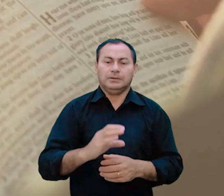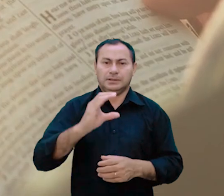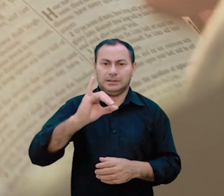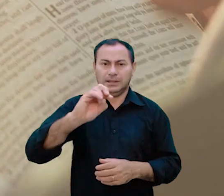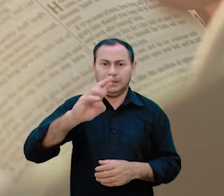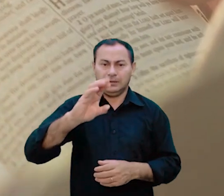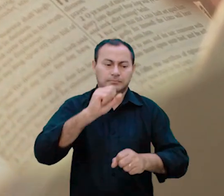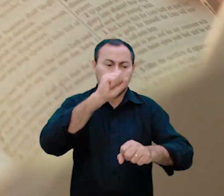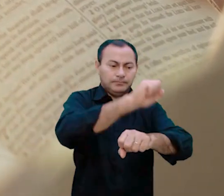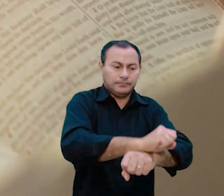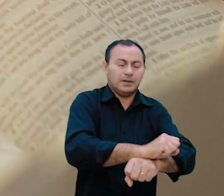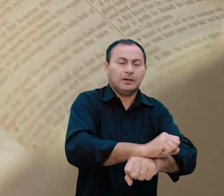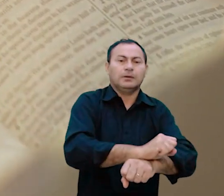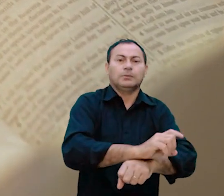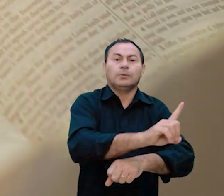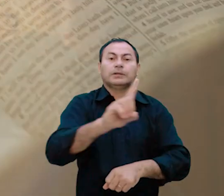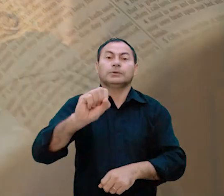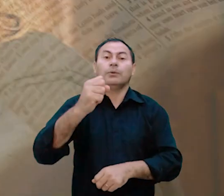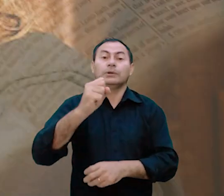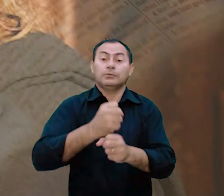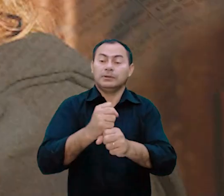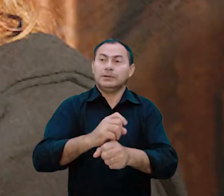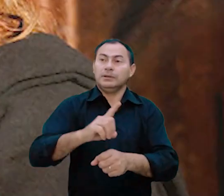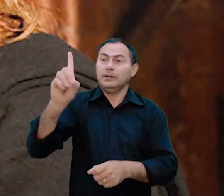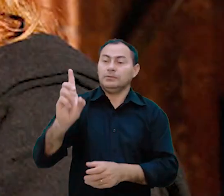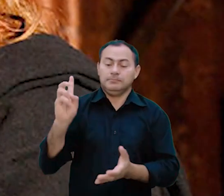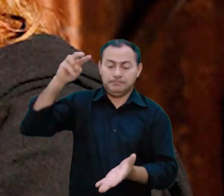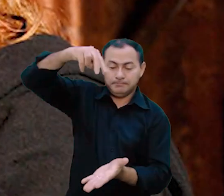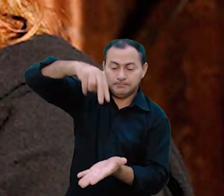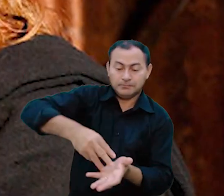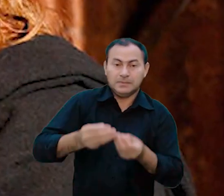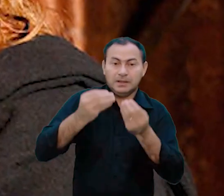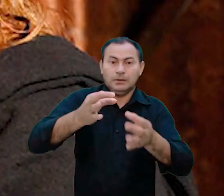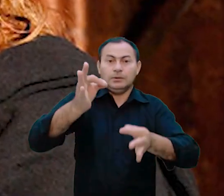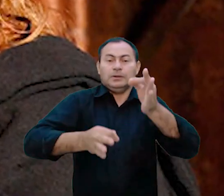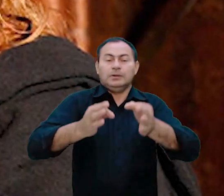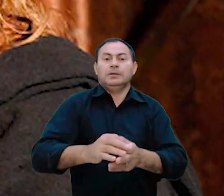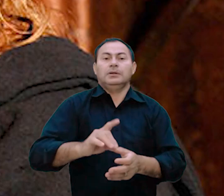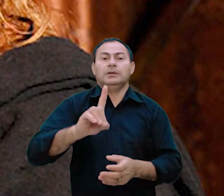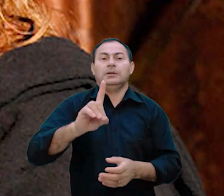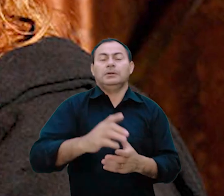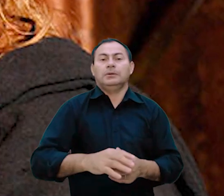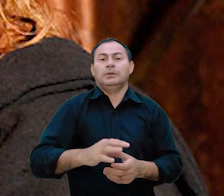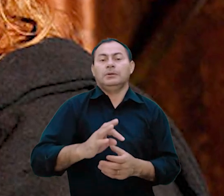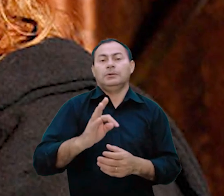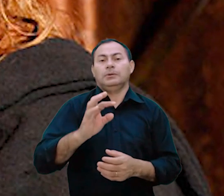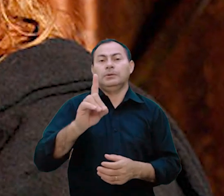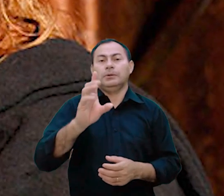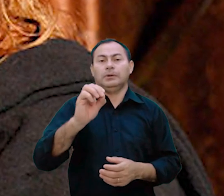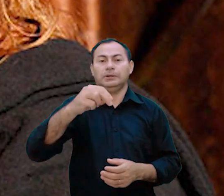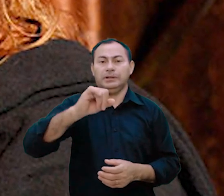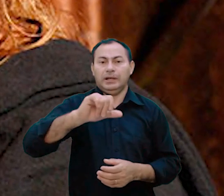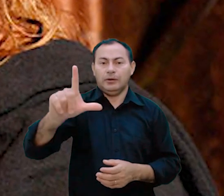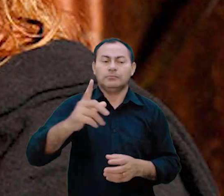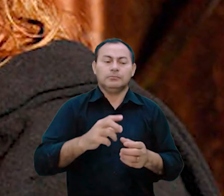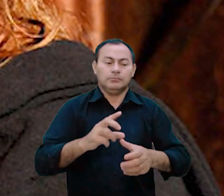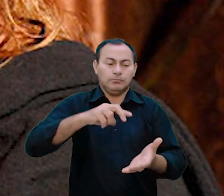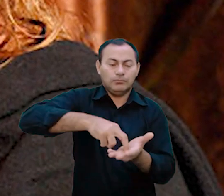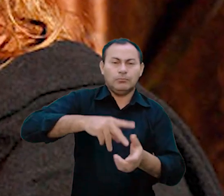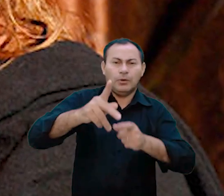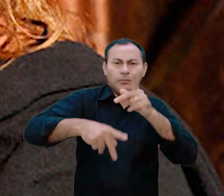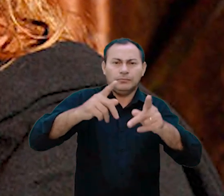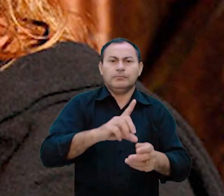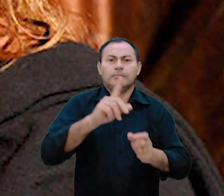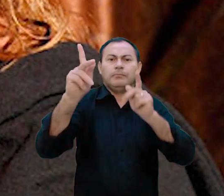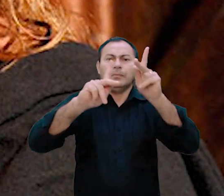conquistados pelos sírios e escravizados por 8 anos. Então Deus levantou um juiz chamado Otoniel que libertou o povo de Israel.